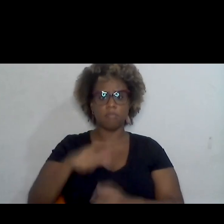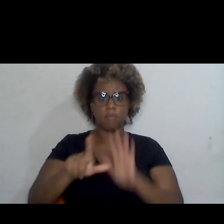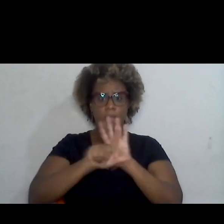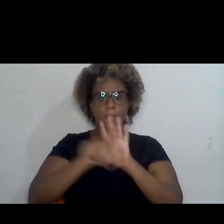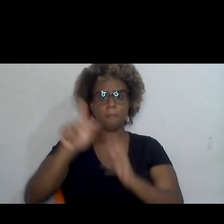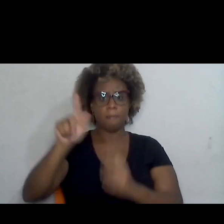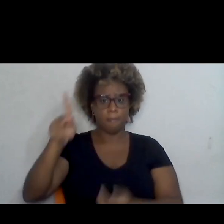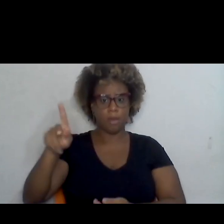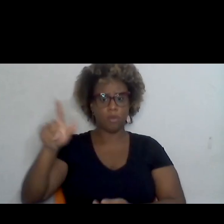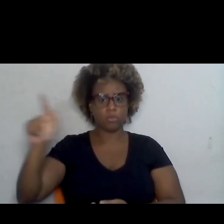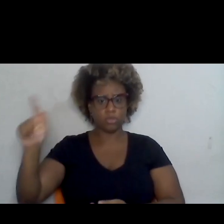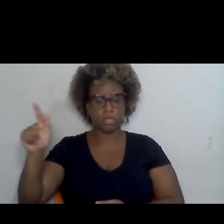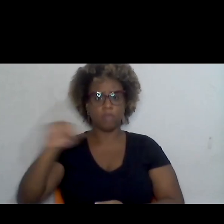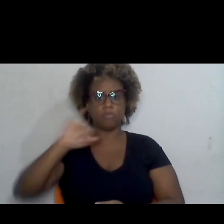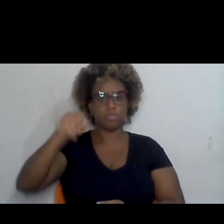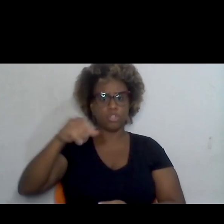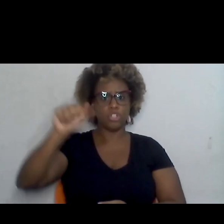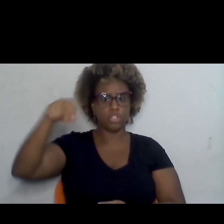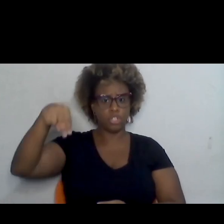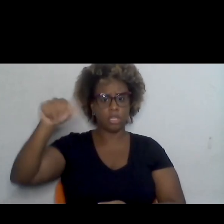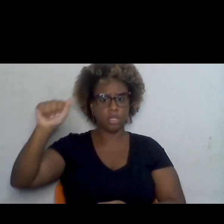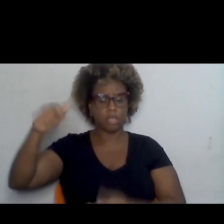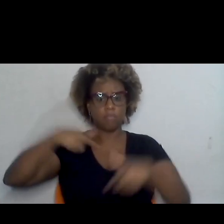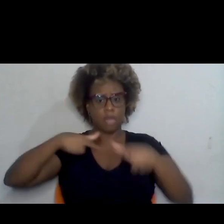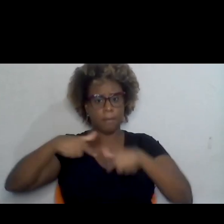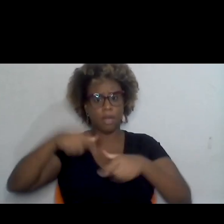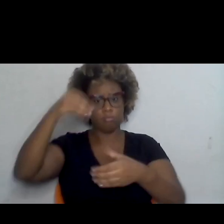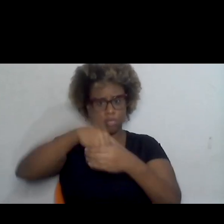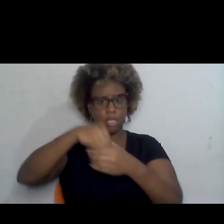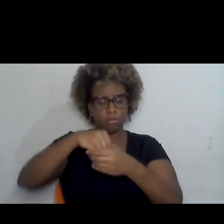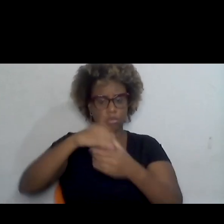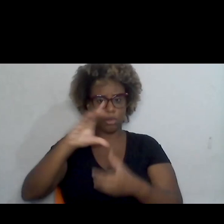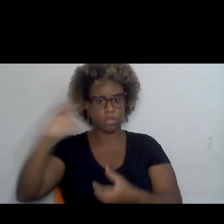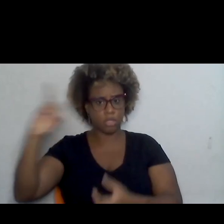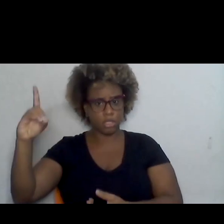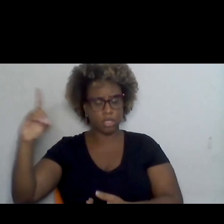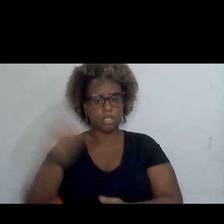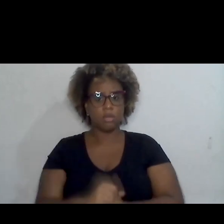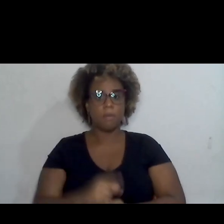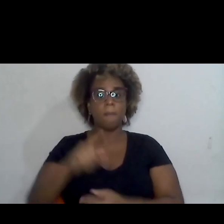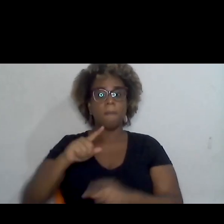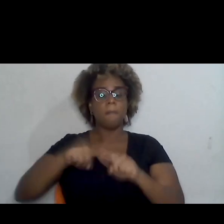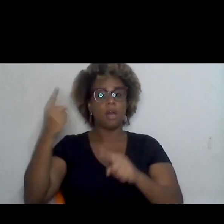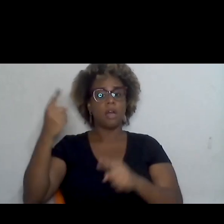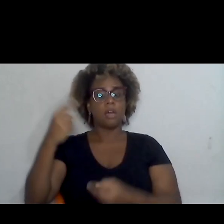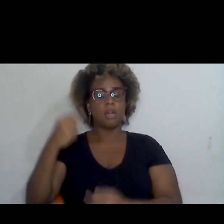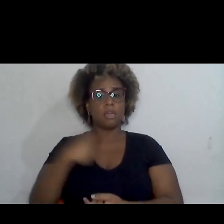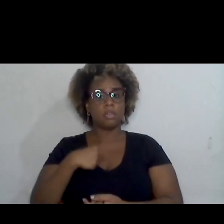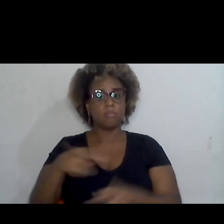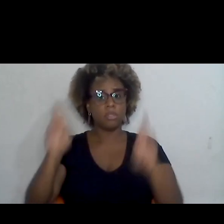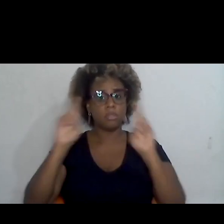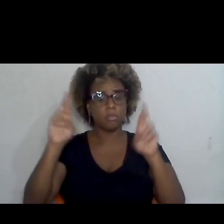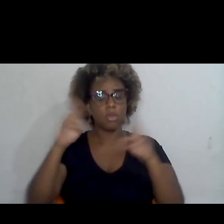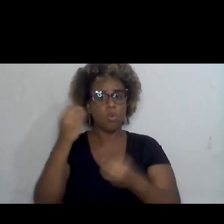dentro, né, na coordenação, mas ainda assim, eu acredito que a maneira que foi desenvolvido o edital, elaborado o edital, não foi tão